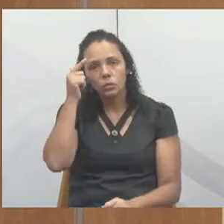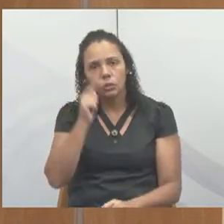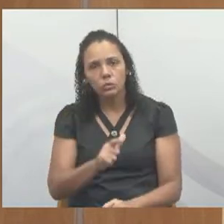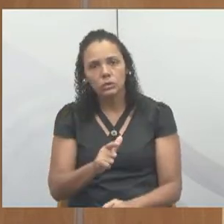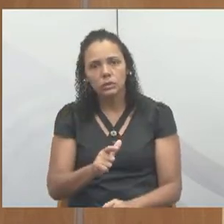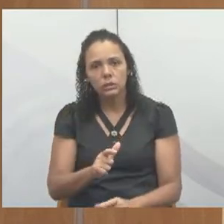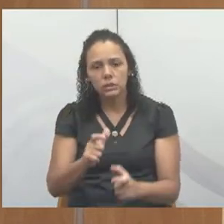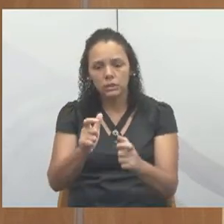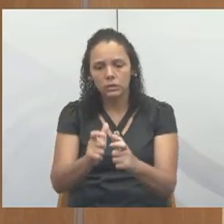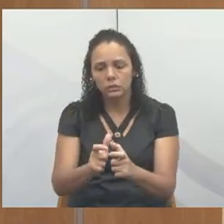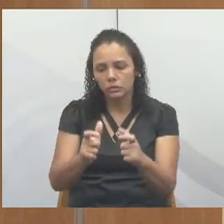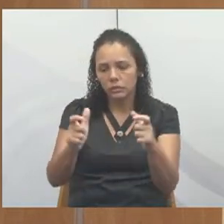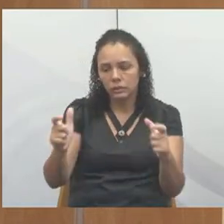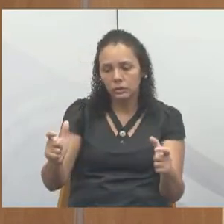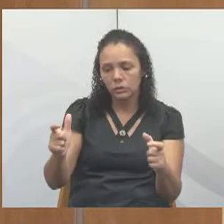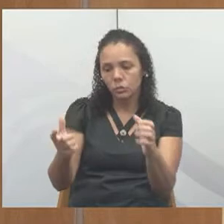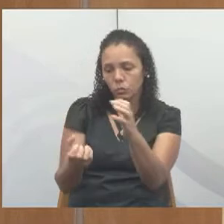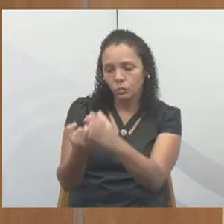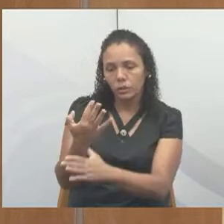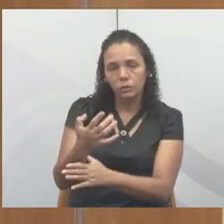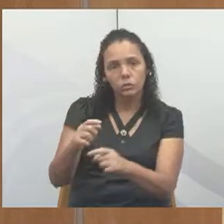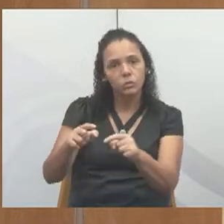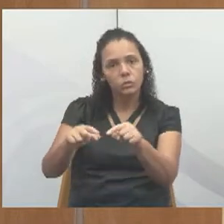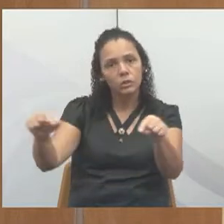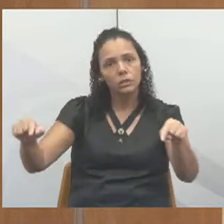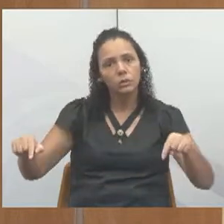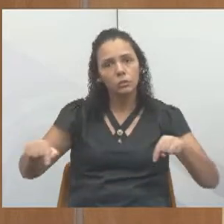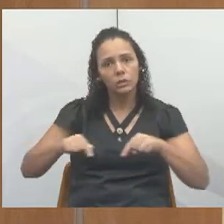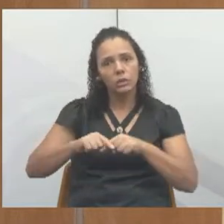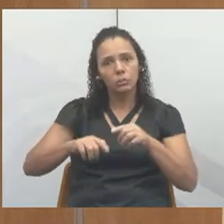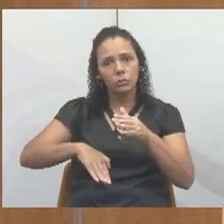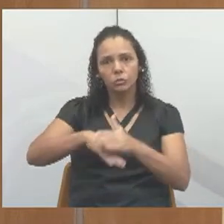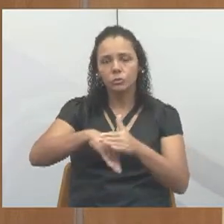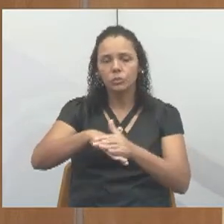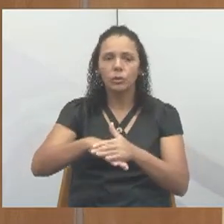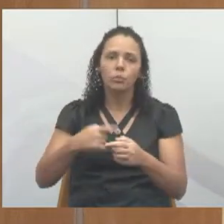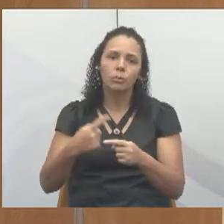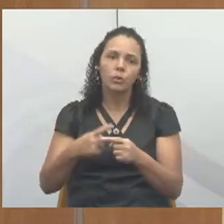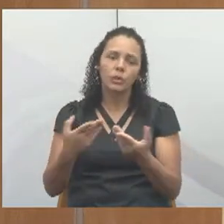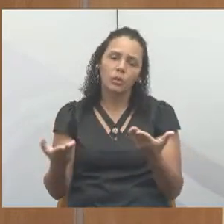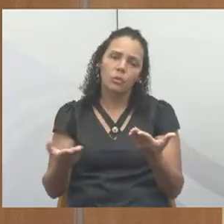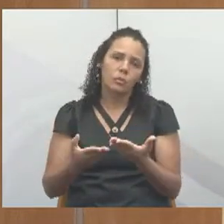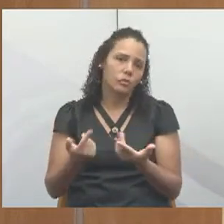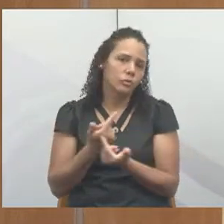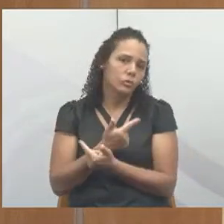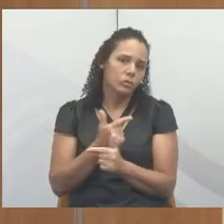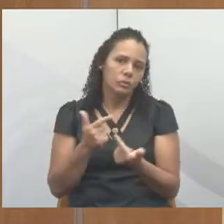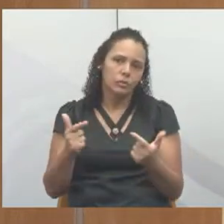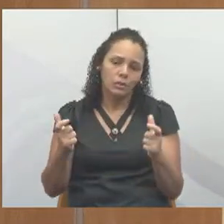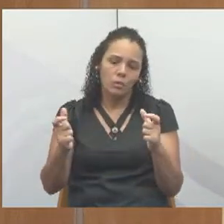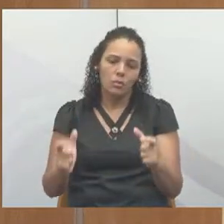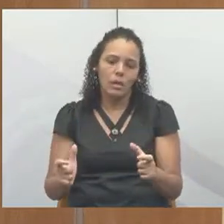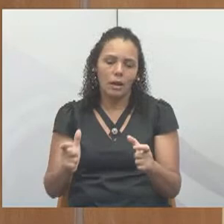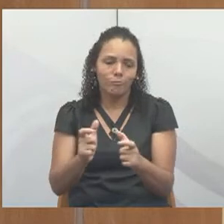para a execução desse campo. Porque hoje a gente não tem área para a execução de campos de futebol nessa metragem.